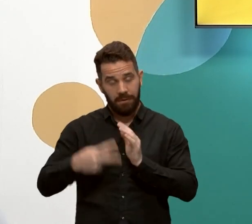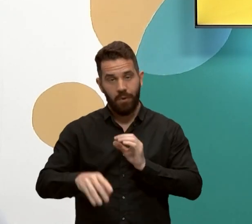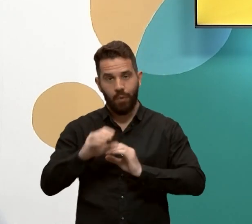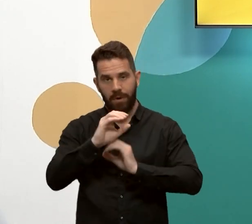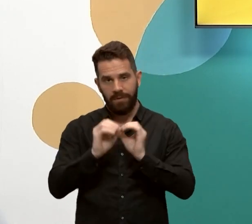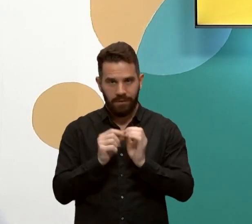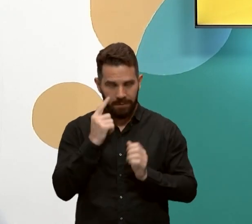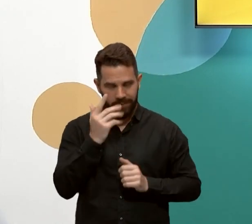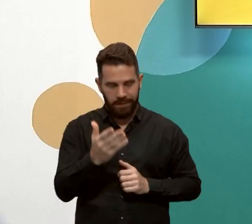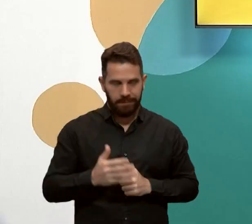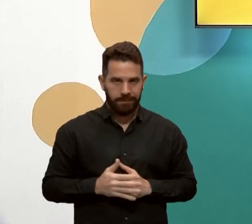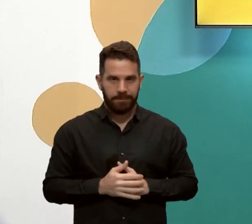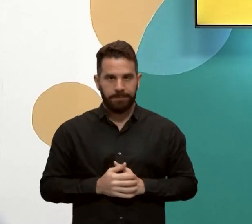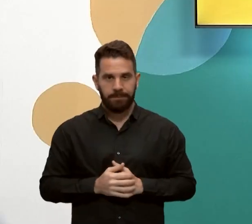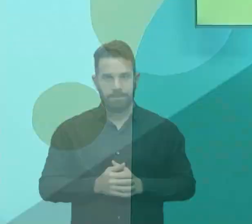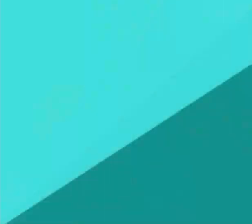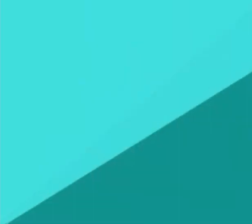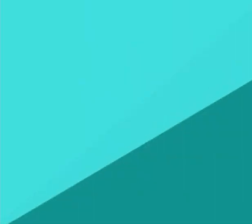nossa agenda.